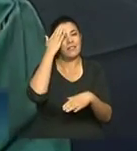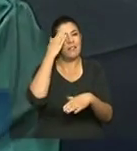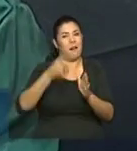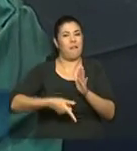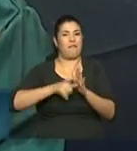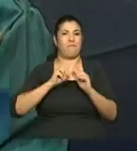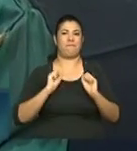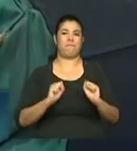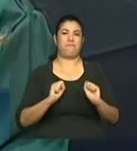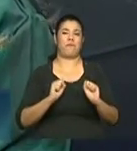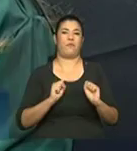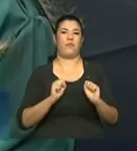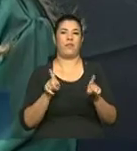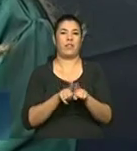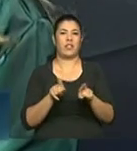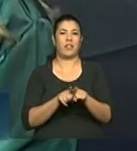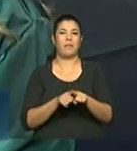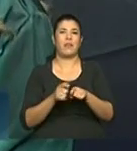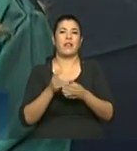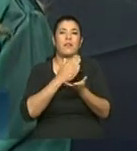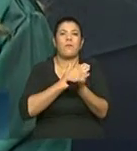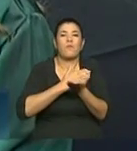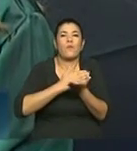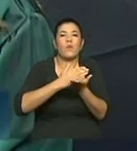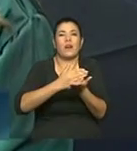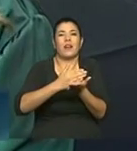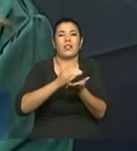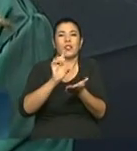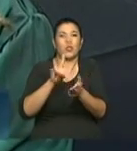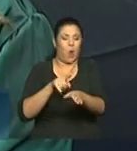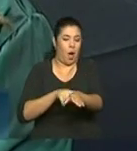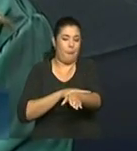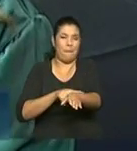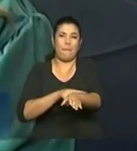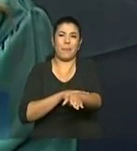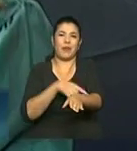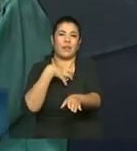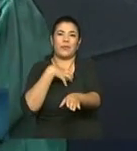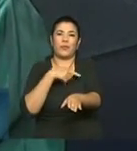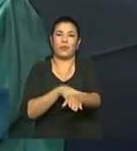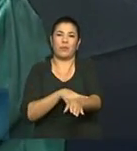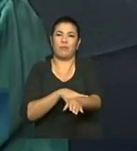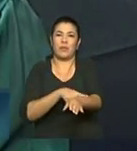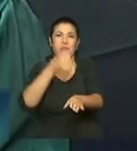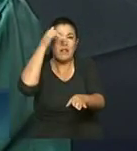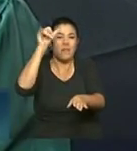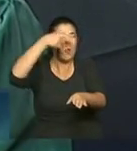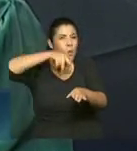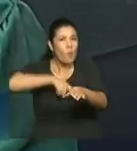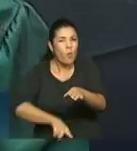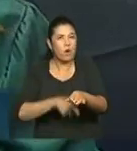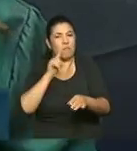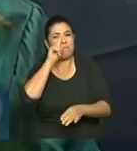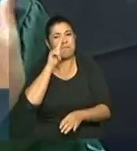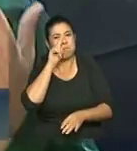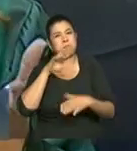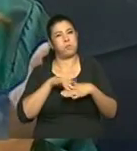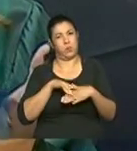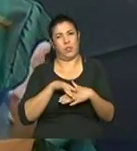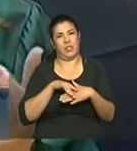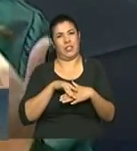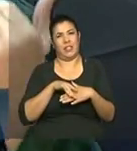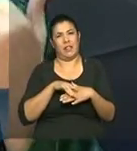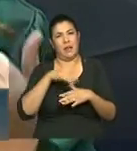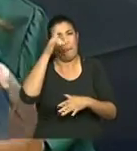é para que a gente fique só no estágio da pele, que a gente não entre e que não tenha uma, vamos dizer assim, não